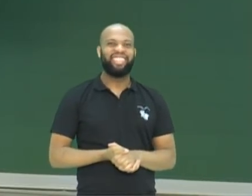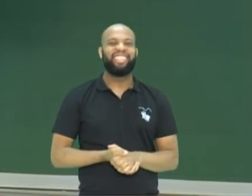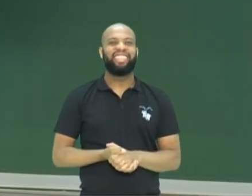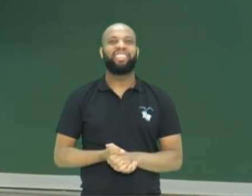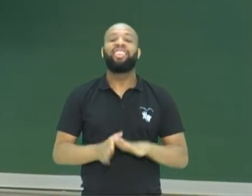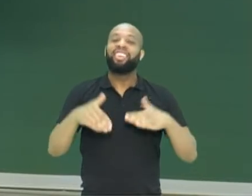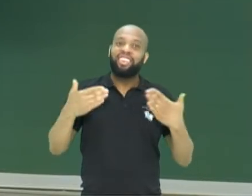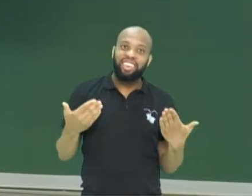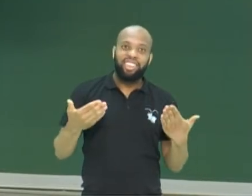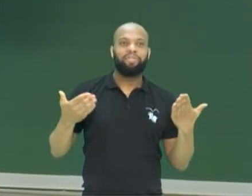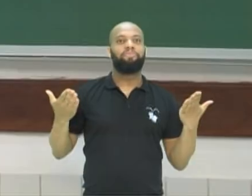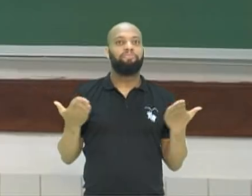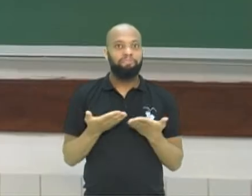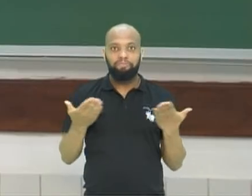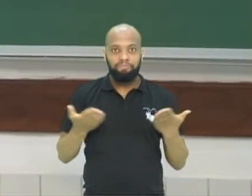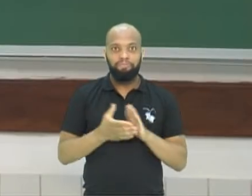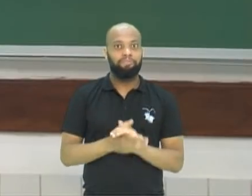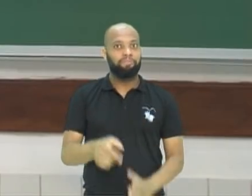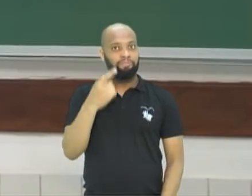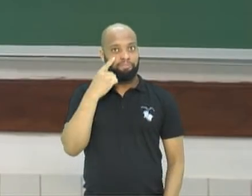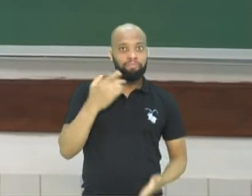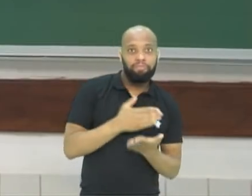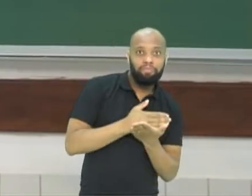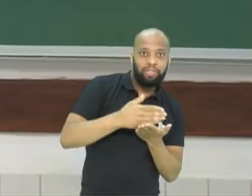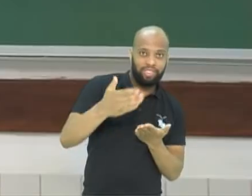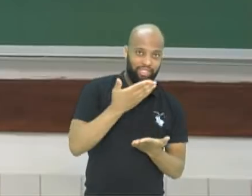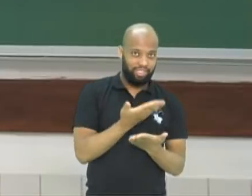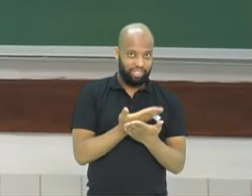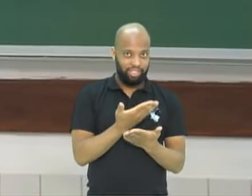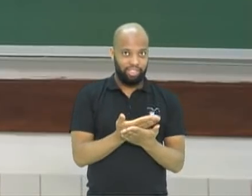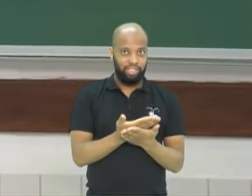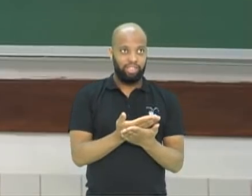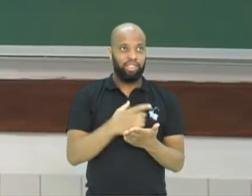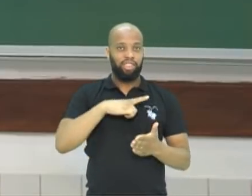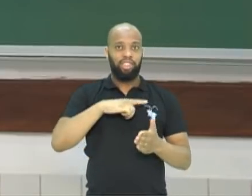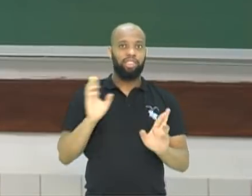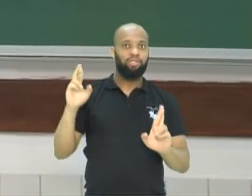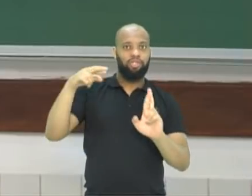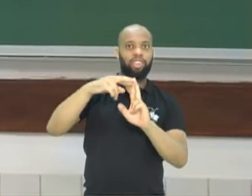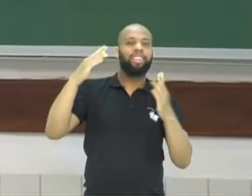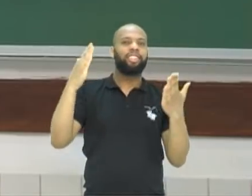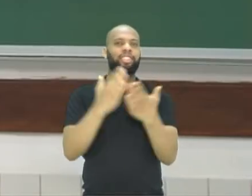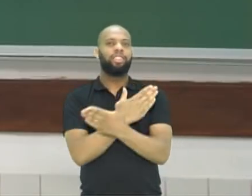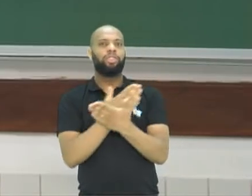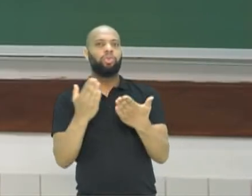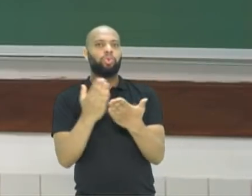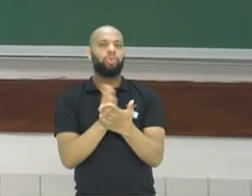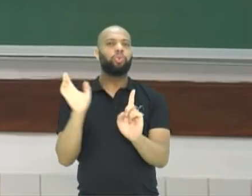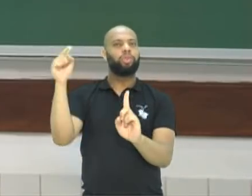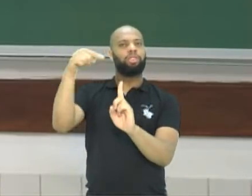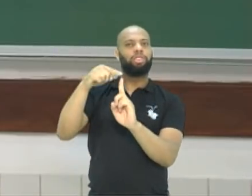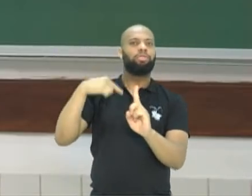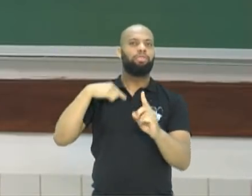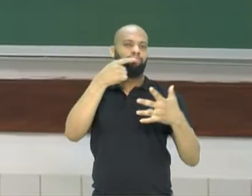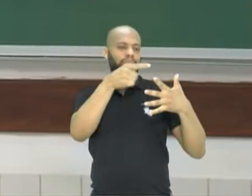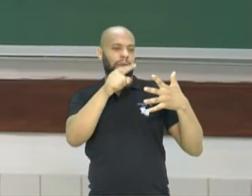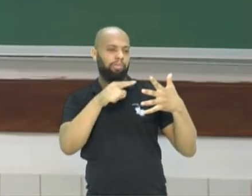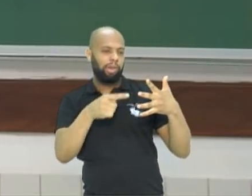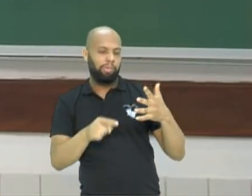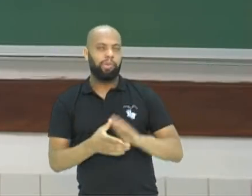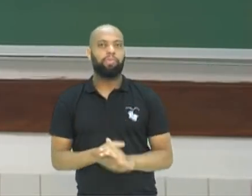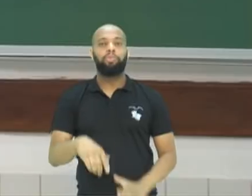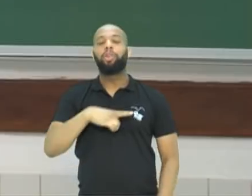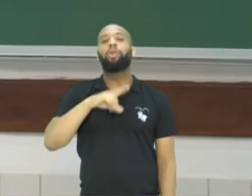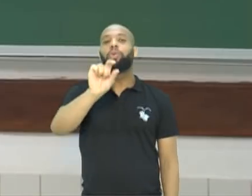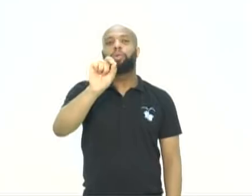Aí. Então vamos lá, pessoal. Vamos iniciar a nossa aula referendando aqui alguns objetivos que eu elenquei.